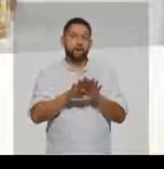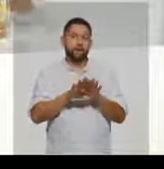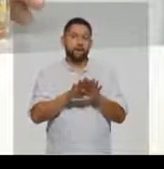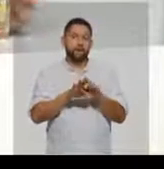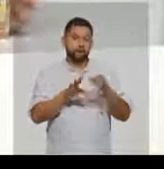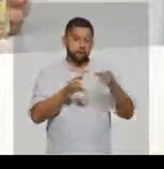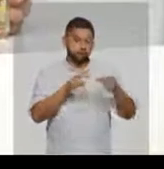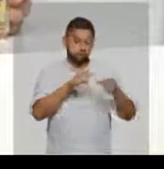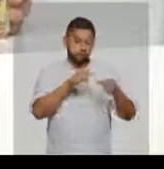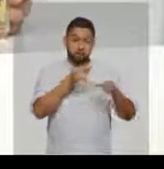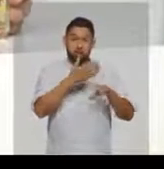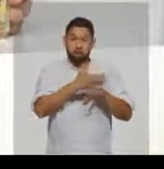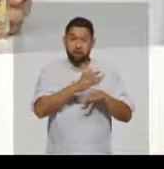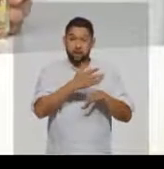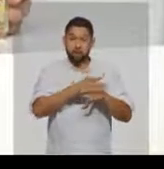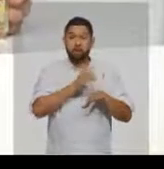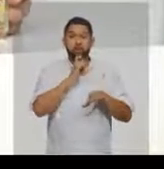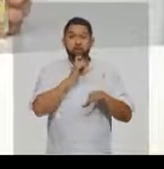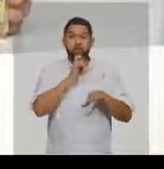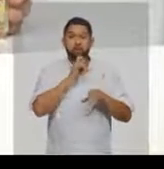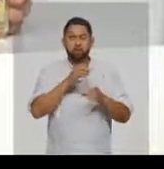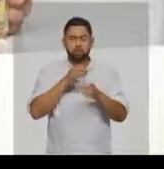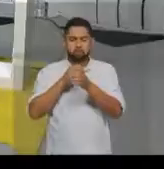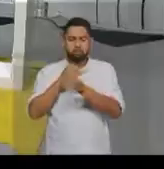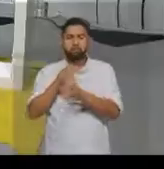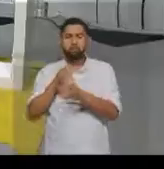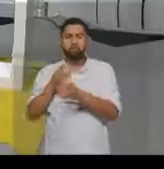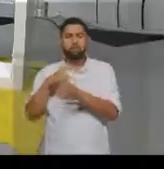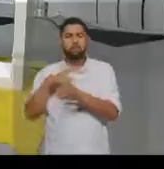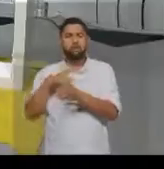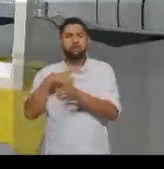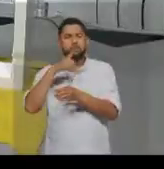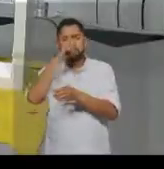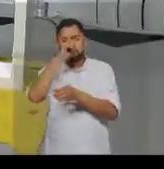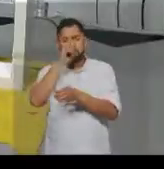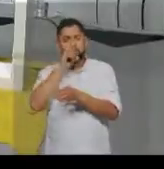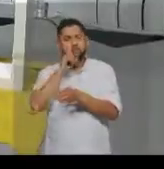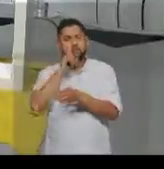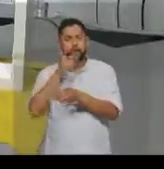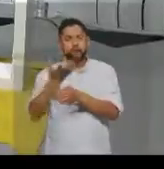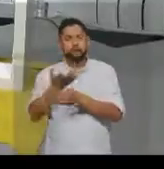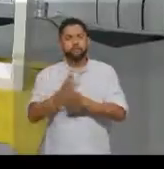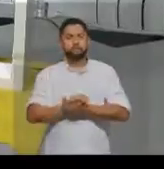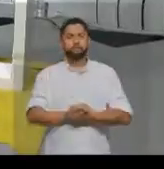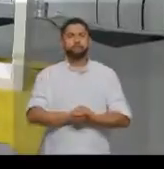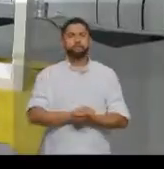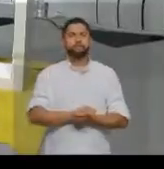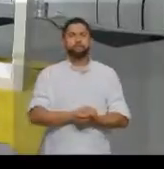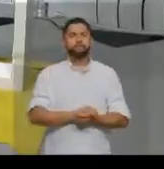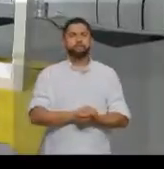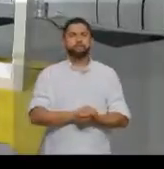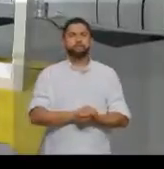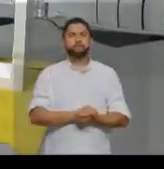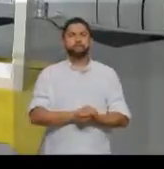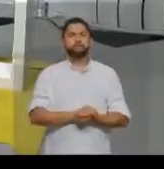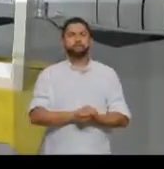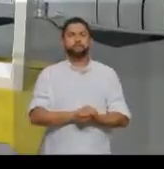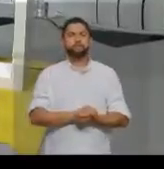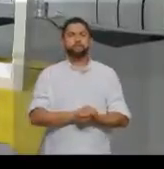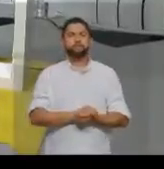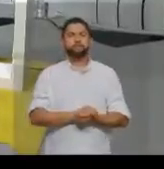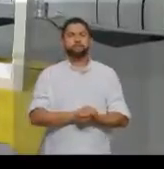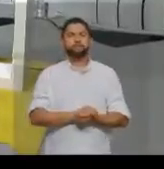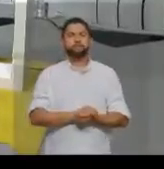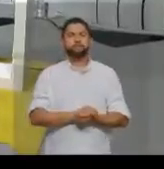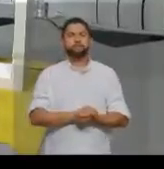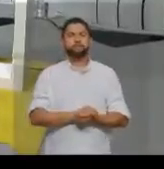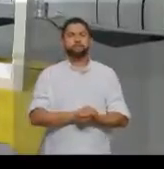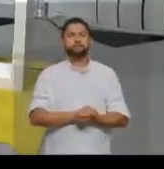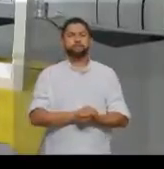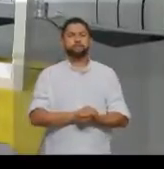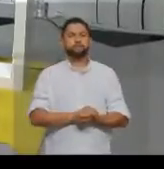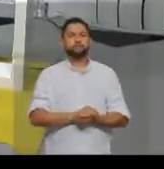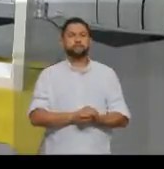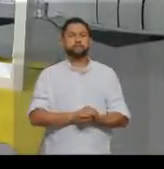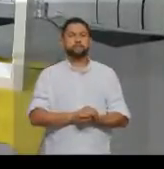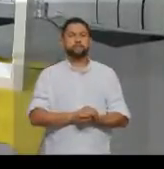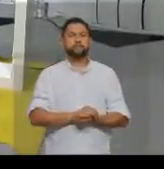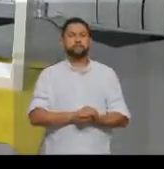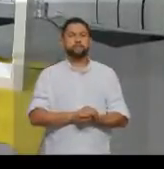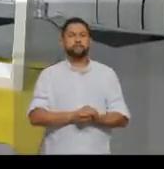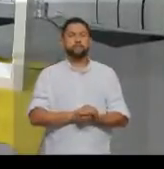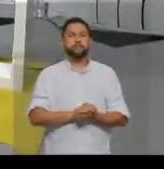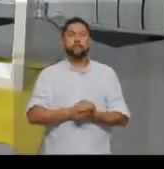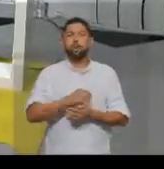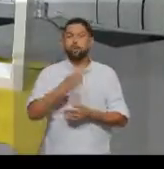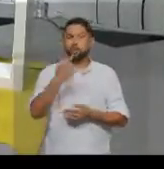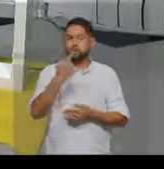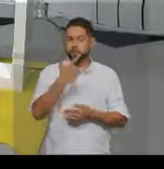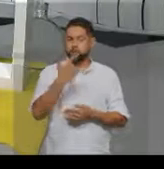da água impedindo essa coloração, ok? Bom, então nós vamos agora para o segundo, que é